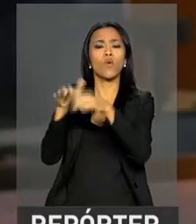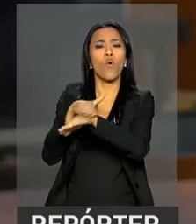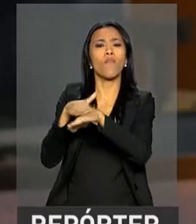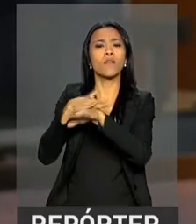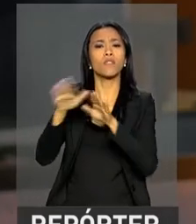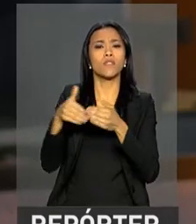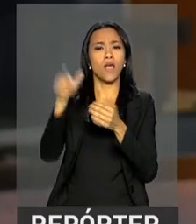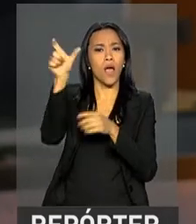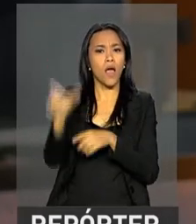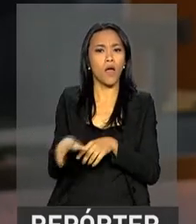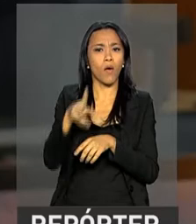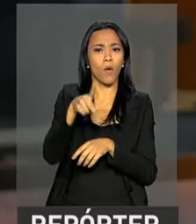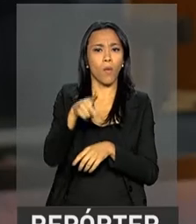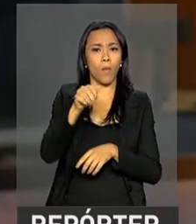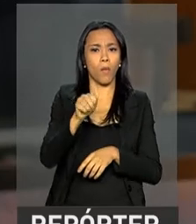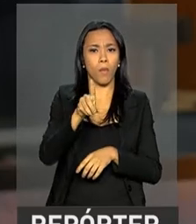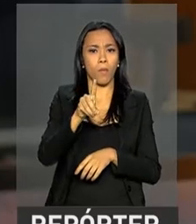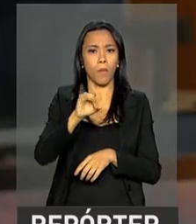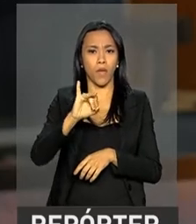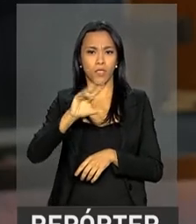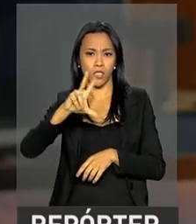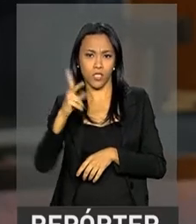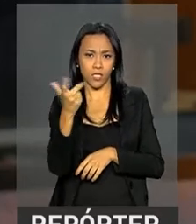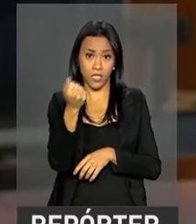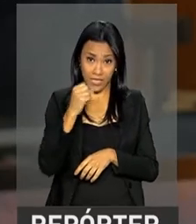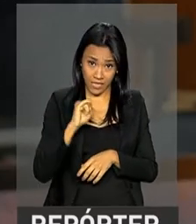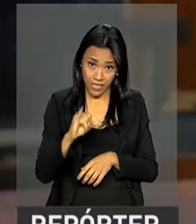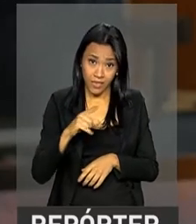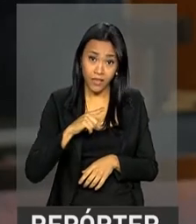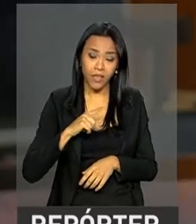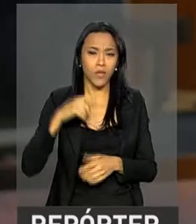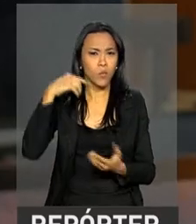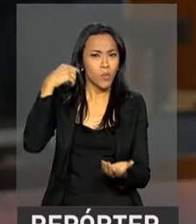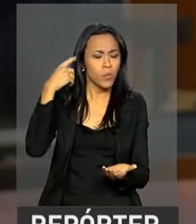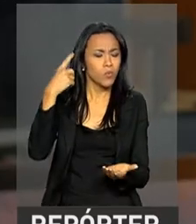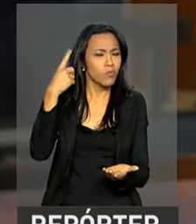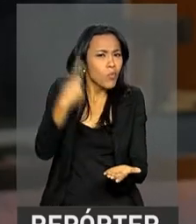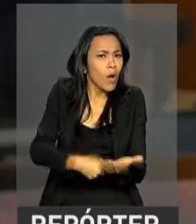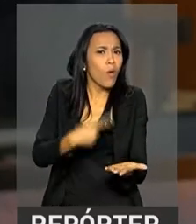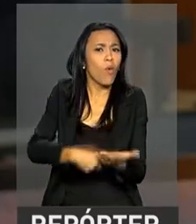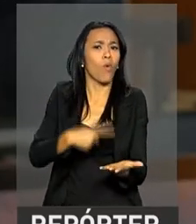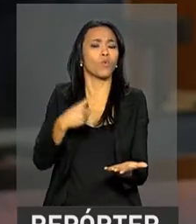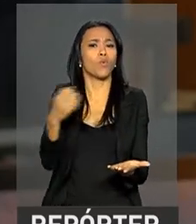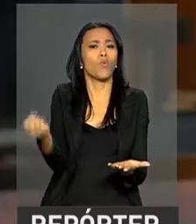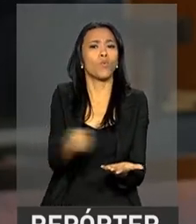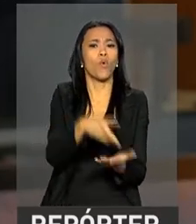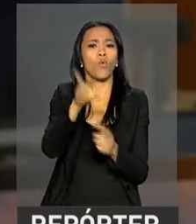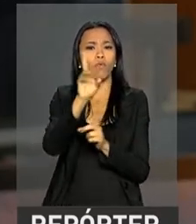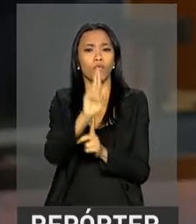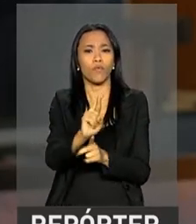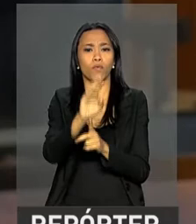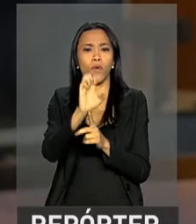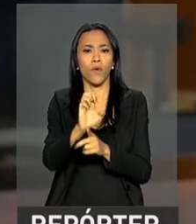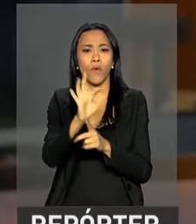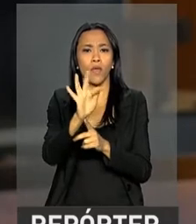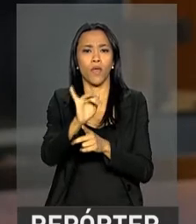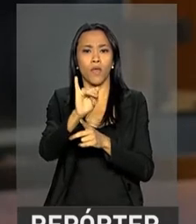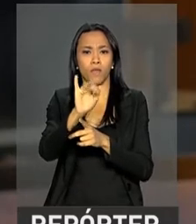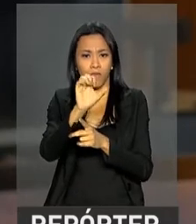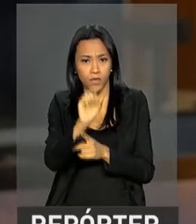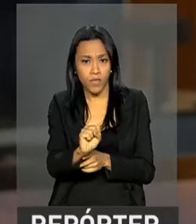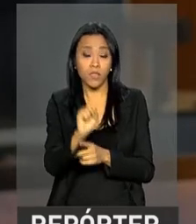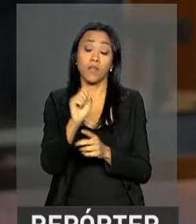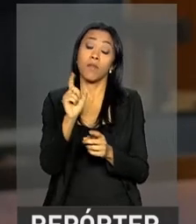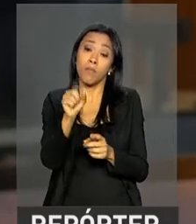da base para ver se há algum acordo em relação ao novo refis para que então seja editada uma nova medida provisória